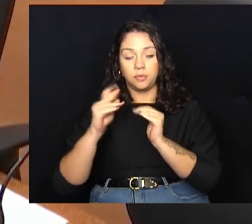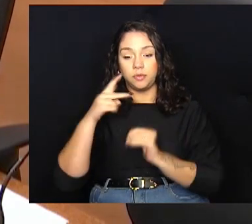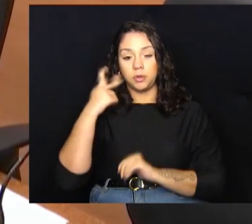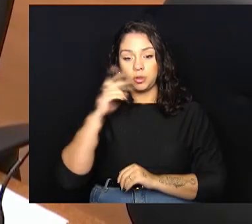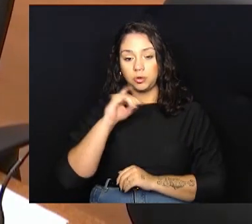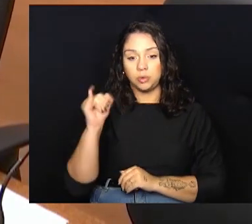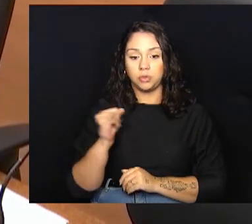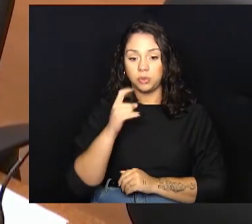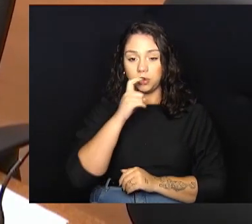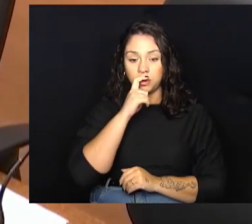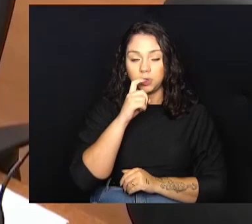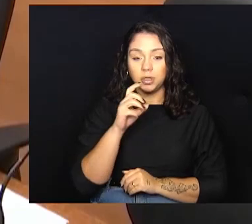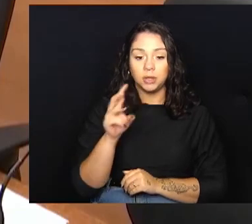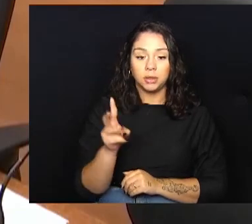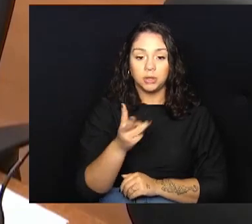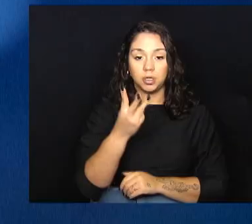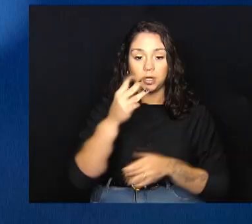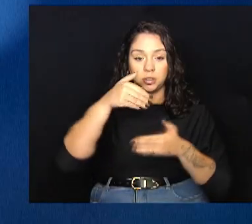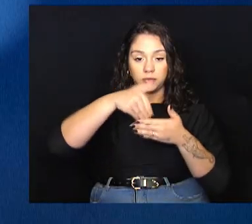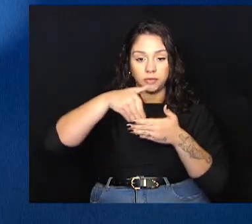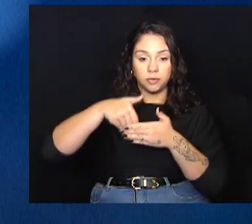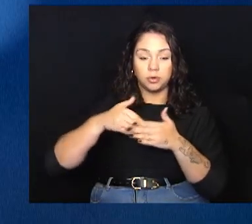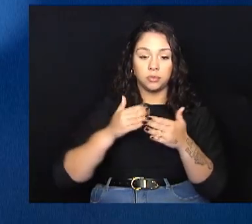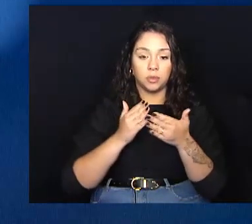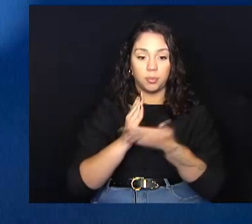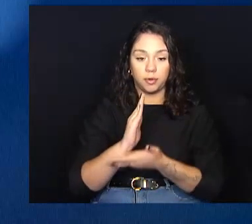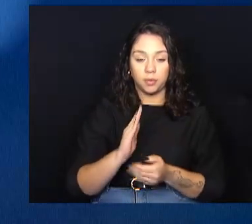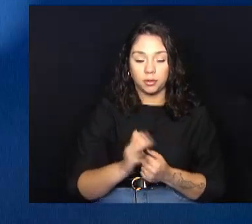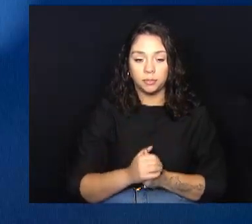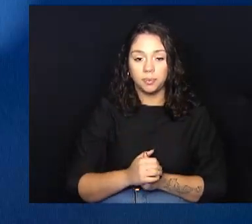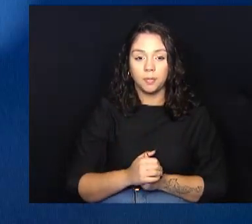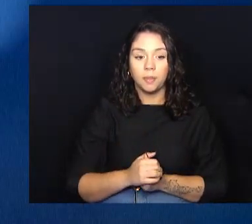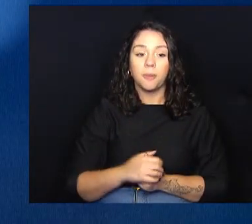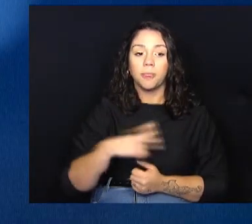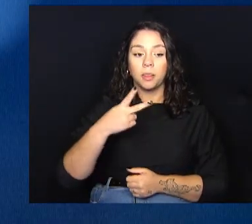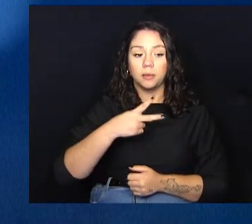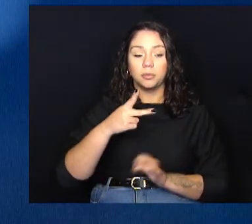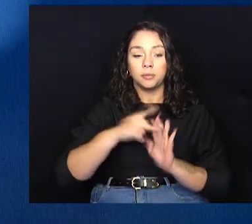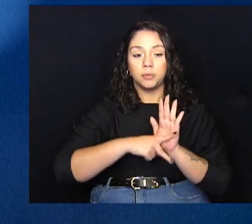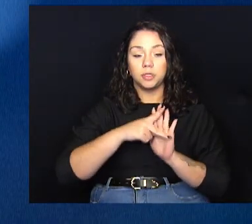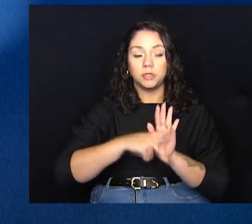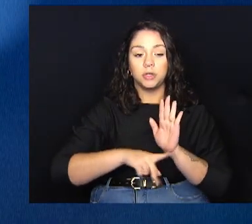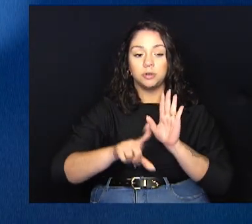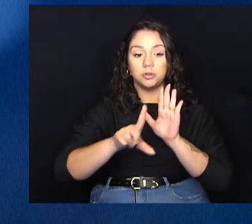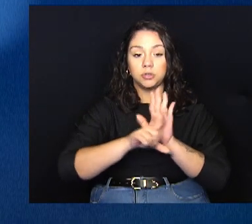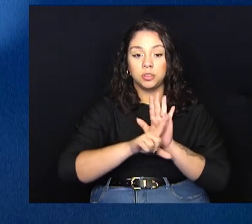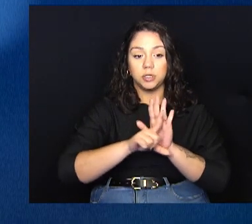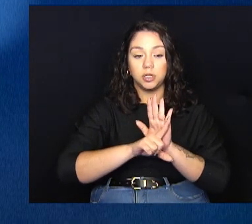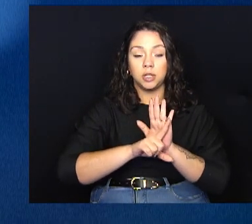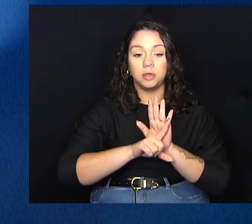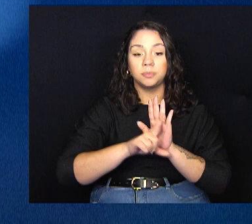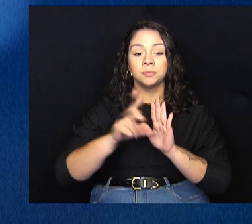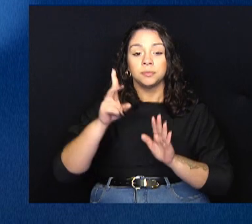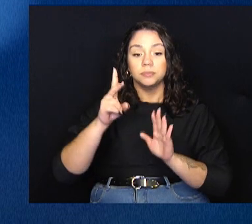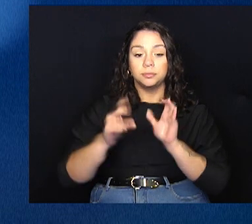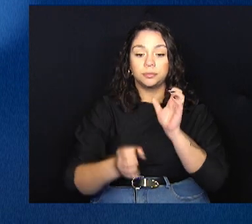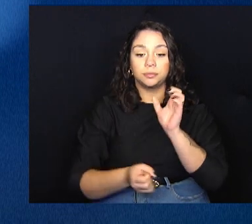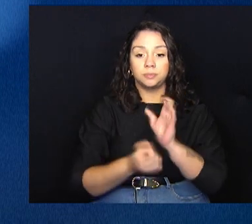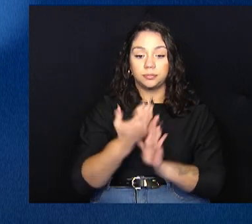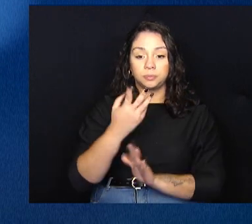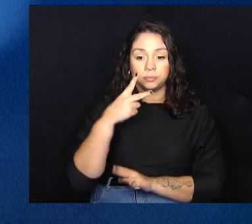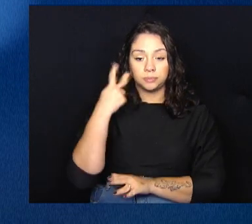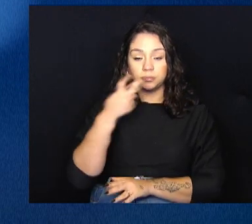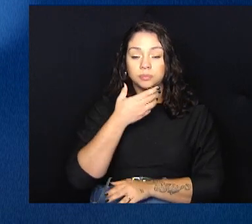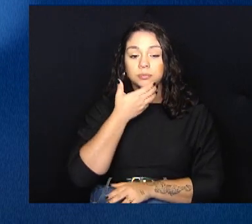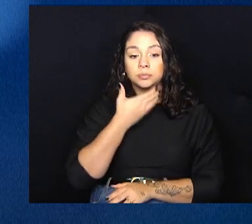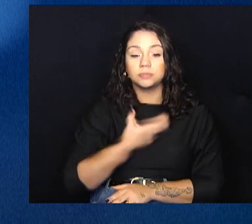Schneider 3 votos Está aprovado o item dois foi o projeto de lei ordinária de autoria do vereador Carmo Luiz que